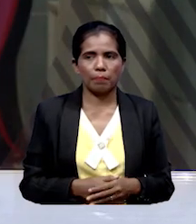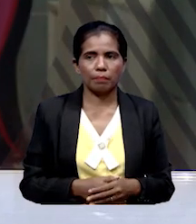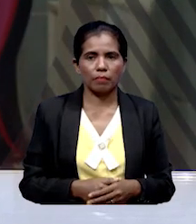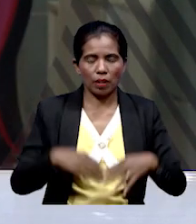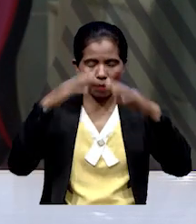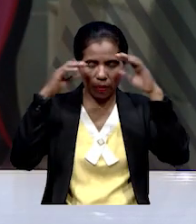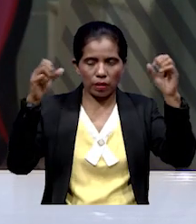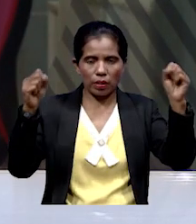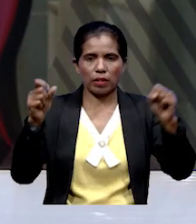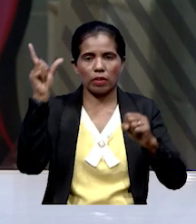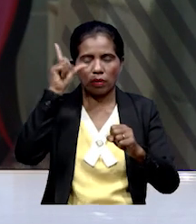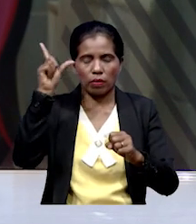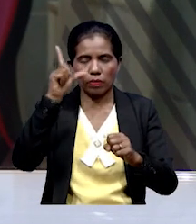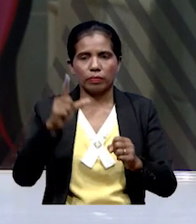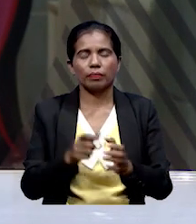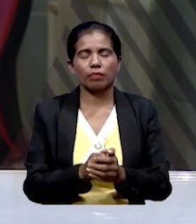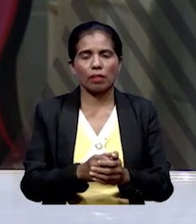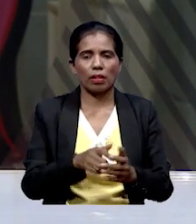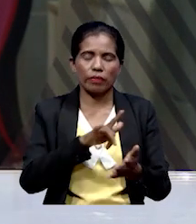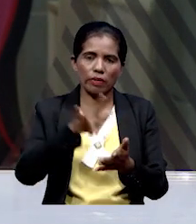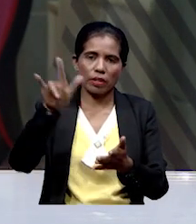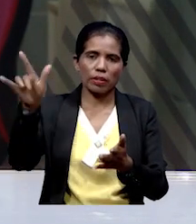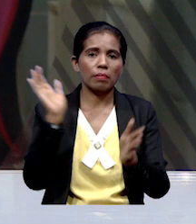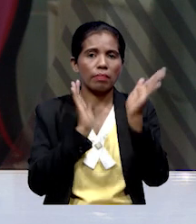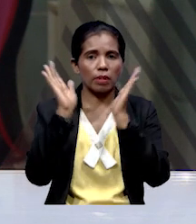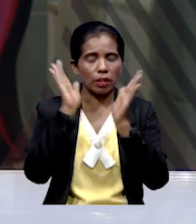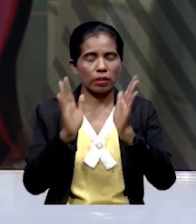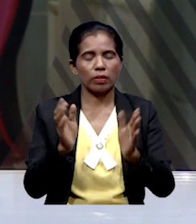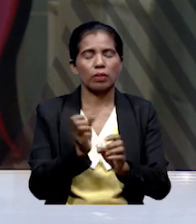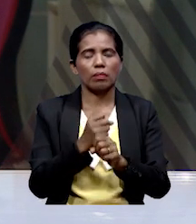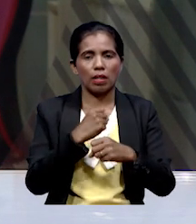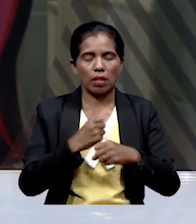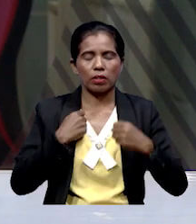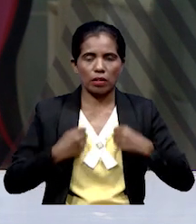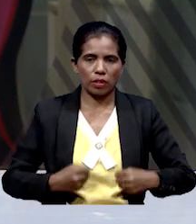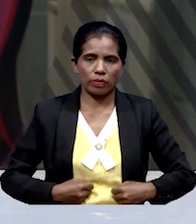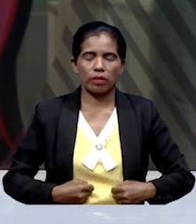Presidente da República Francisco Guterres Lolo viaja para a Malásia onde fará o tratamento de saúde.